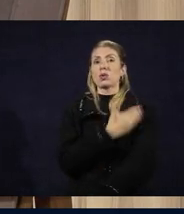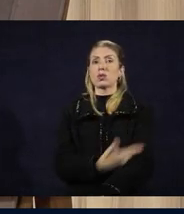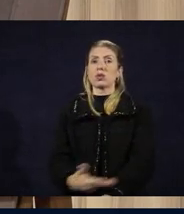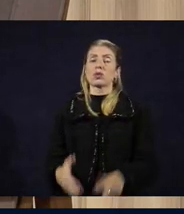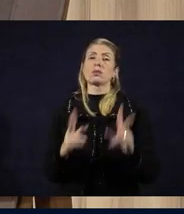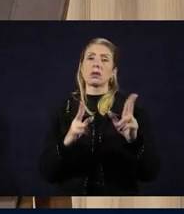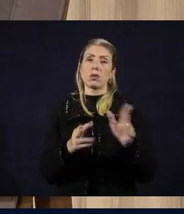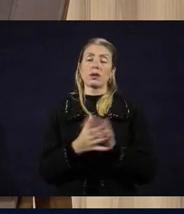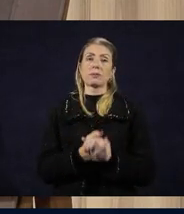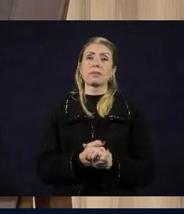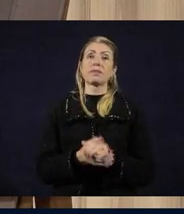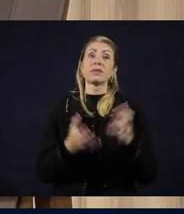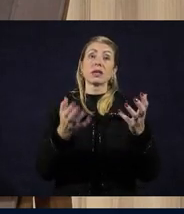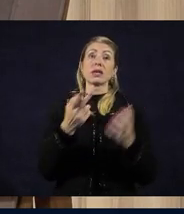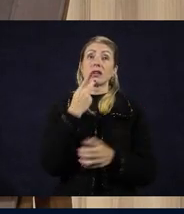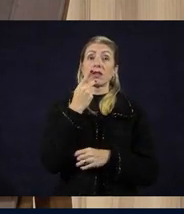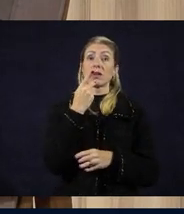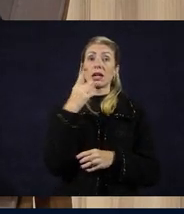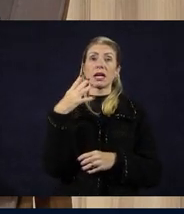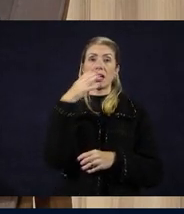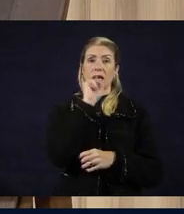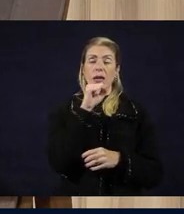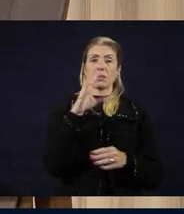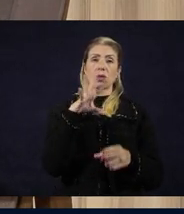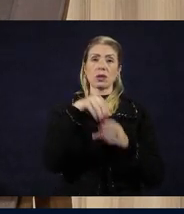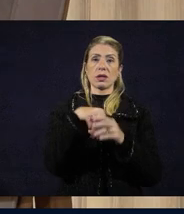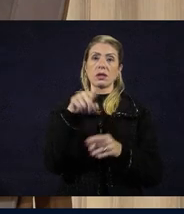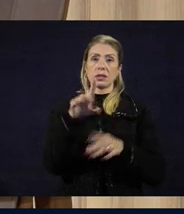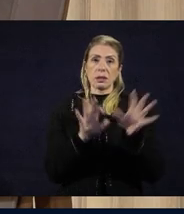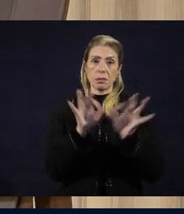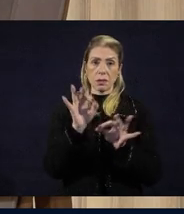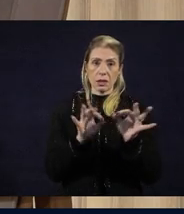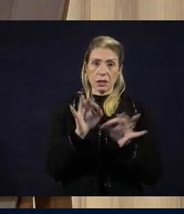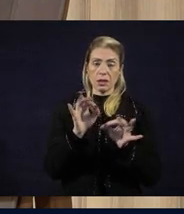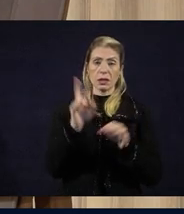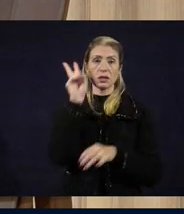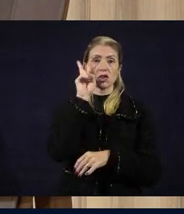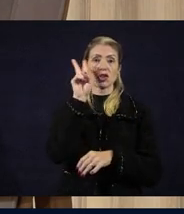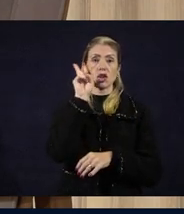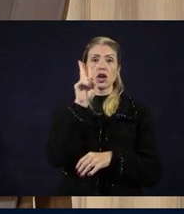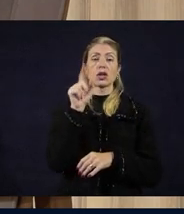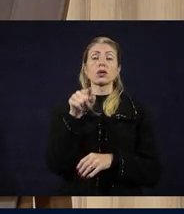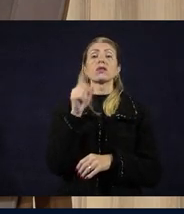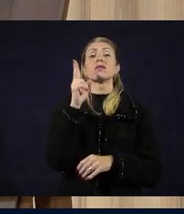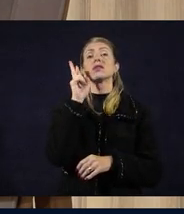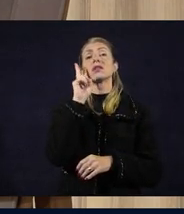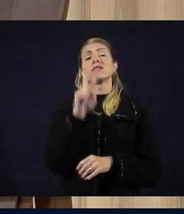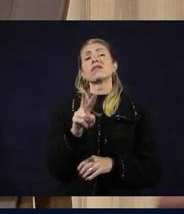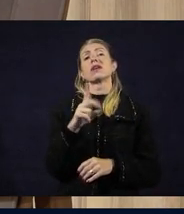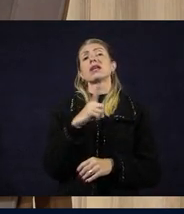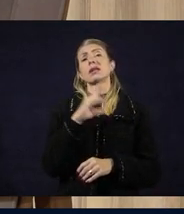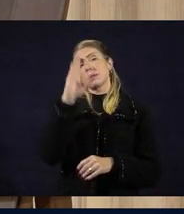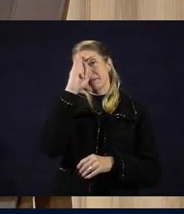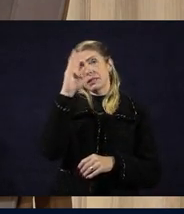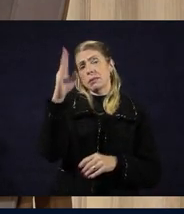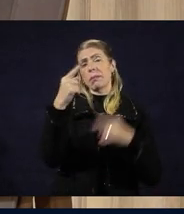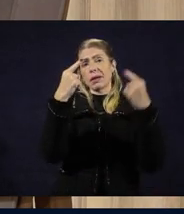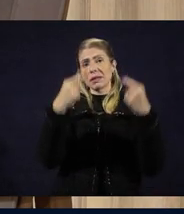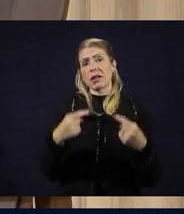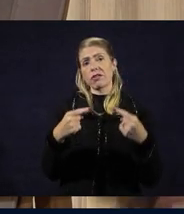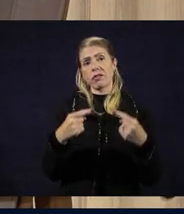vocês comentassem brevemente dentro desse plano de expansão já histórico que que vocês vende principais desafios